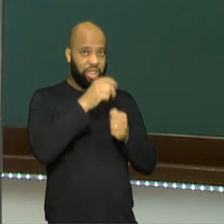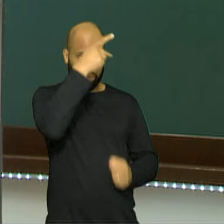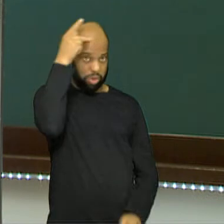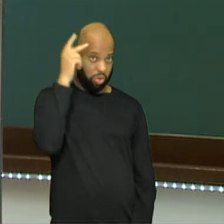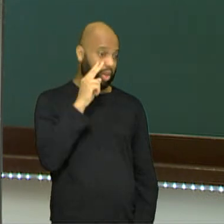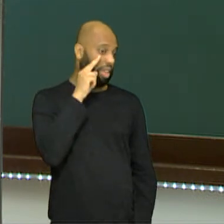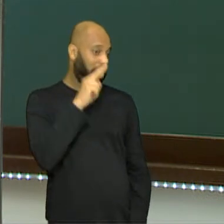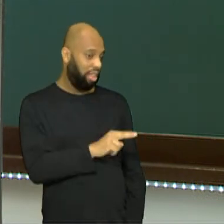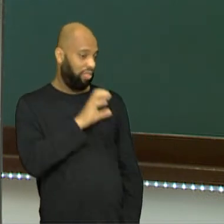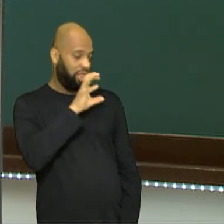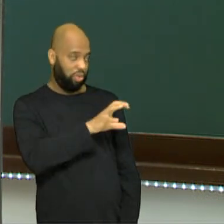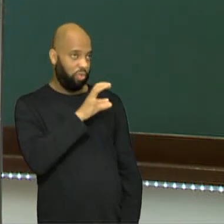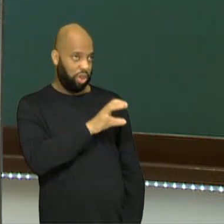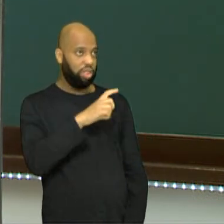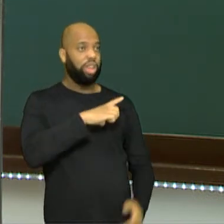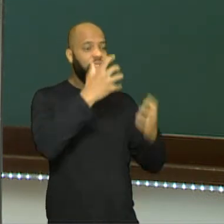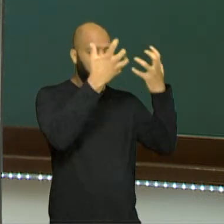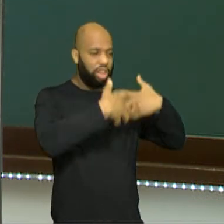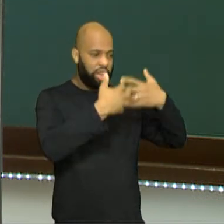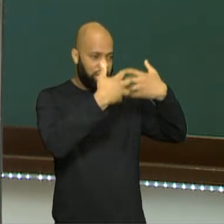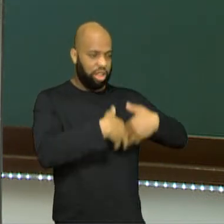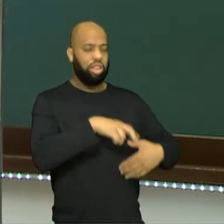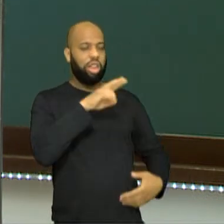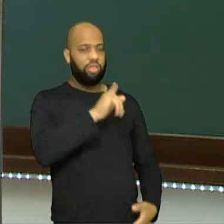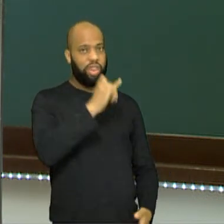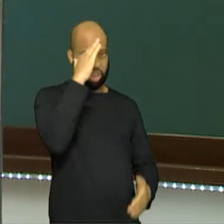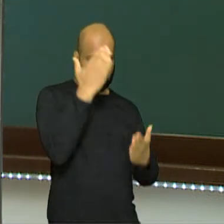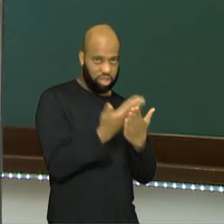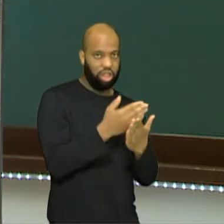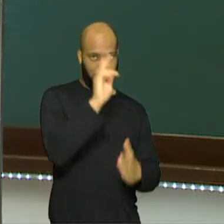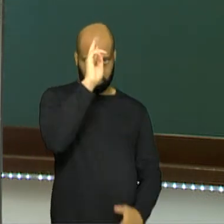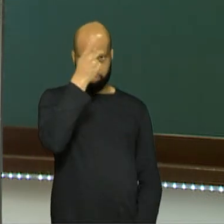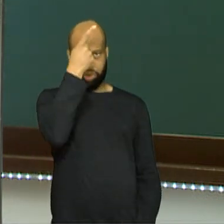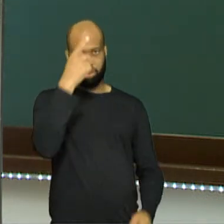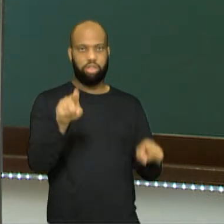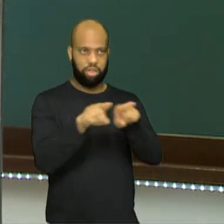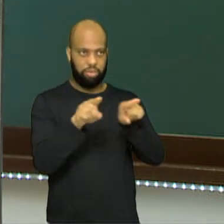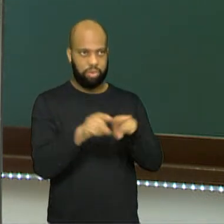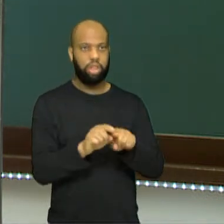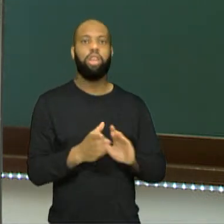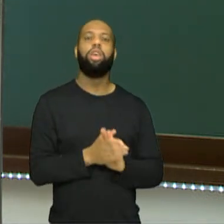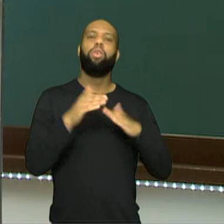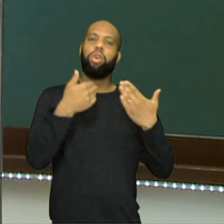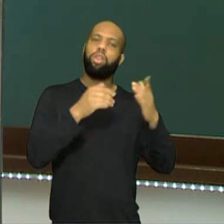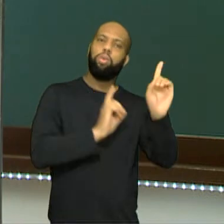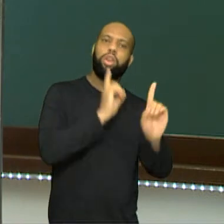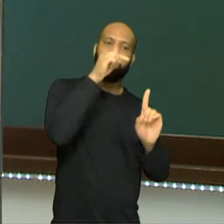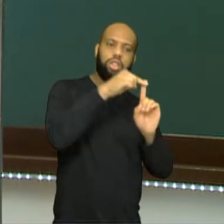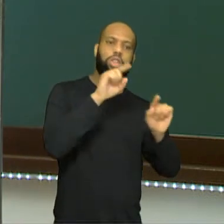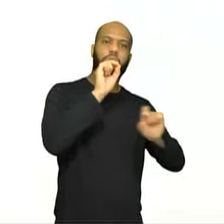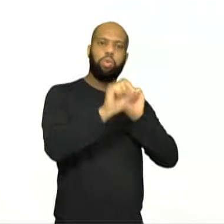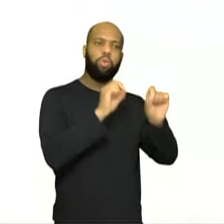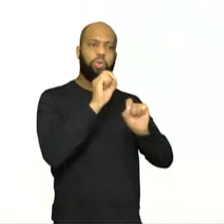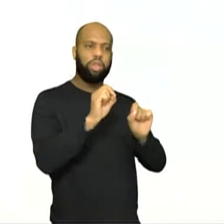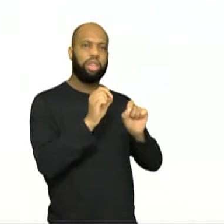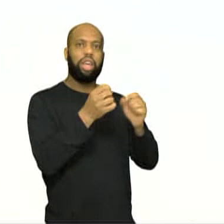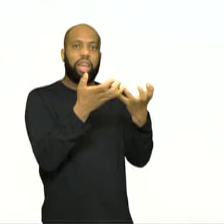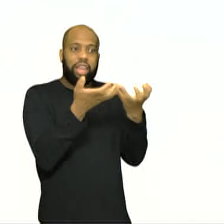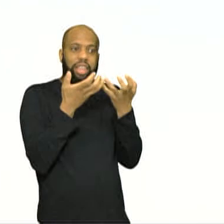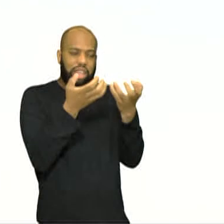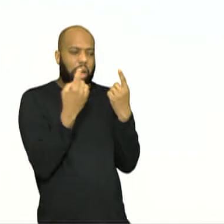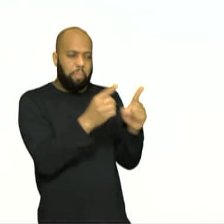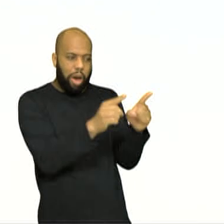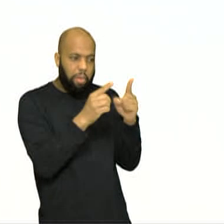uma reflexão, para convencê-lo também a mudar de ideia. Sua intencionalidade é provocar, por meio do